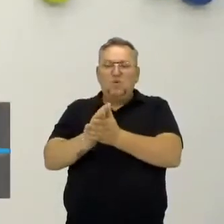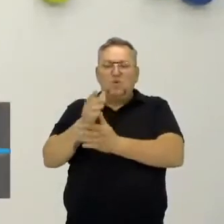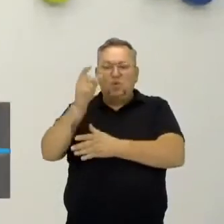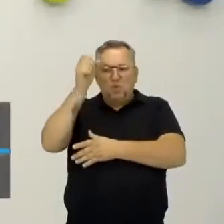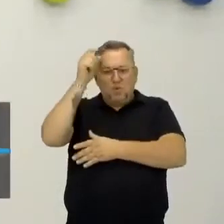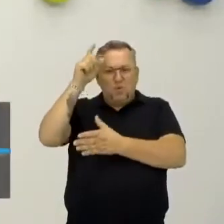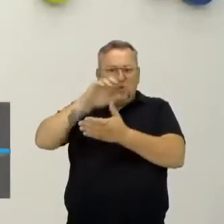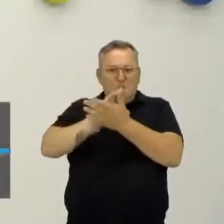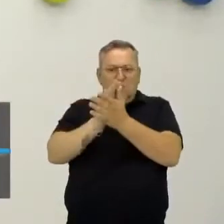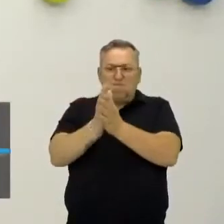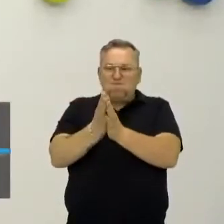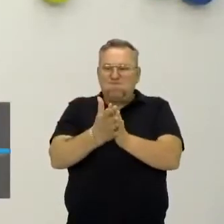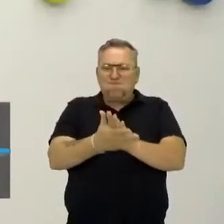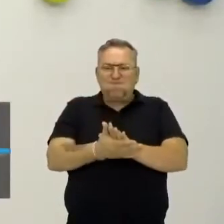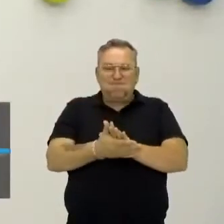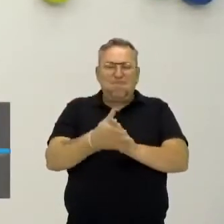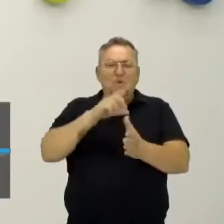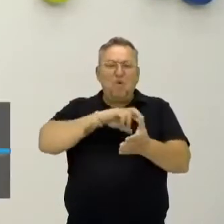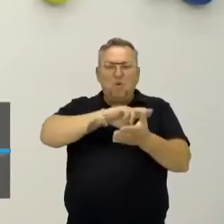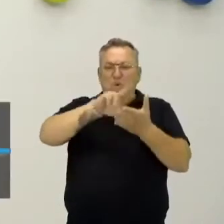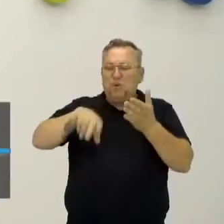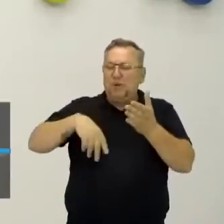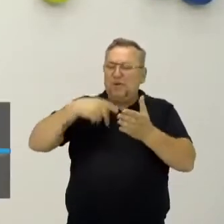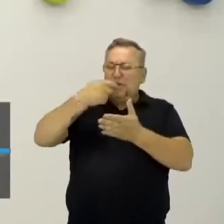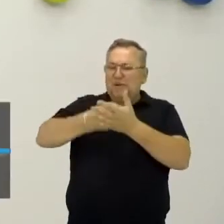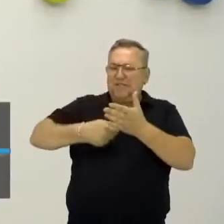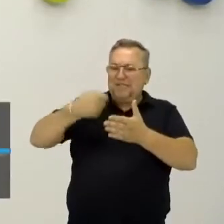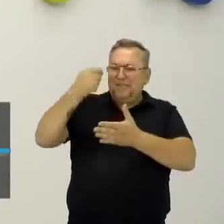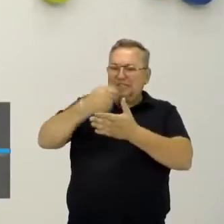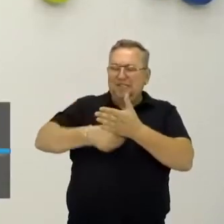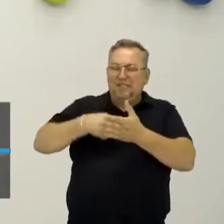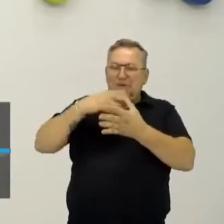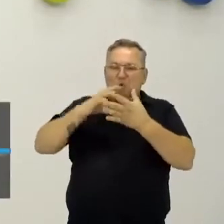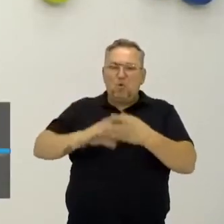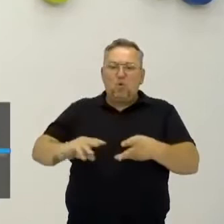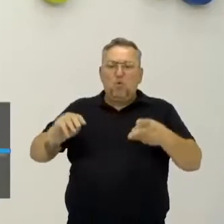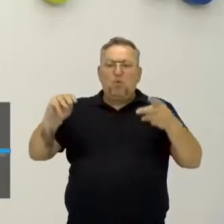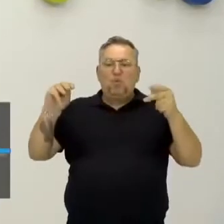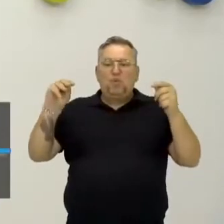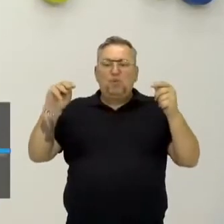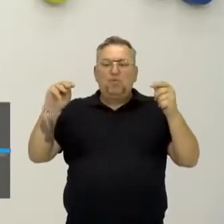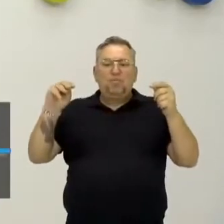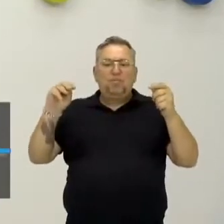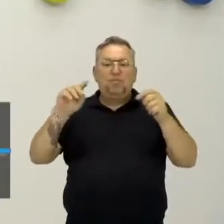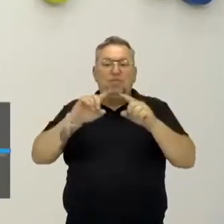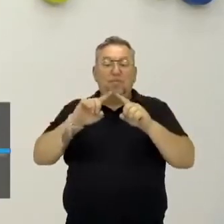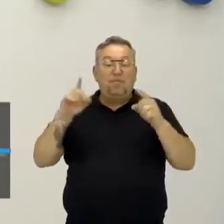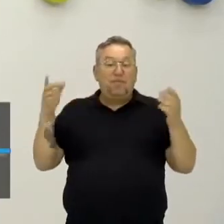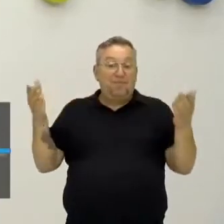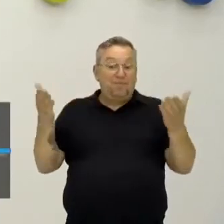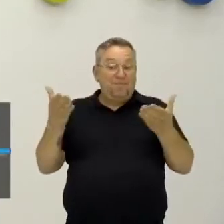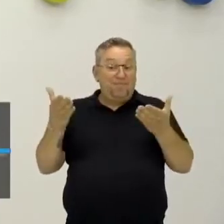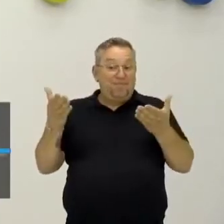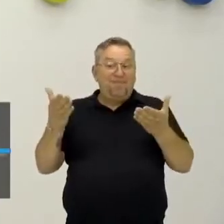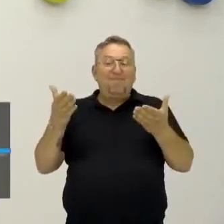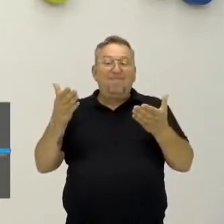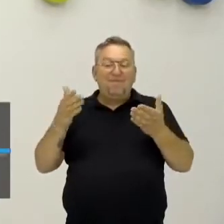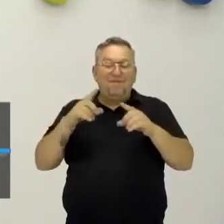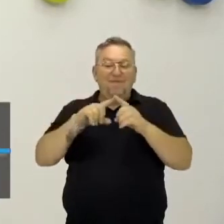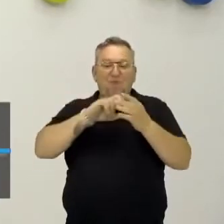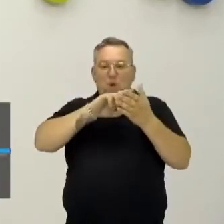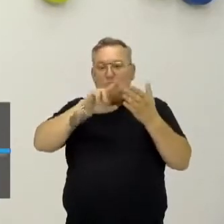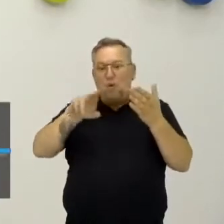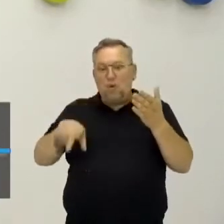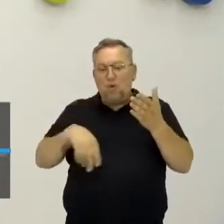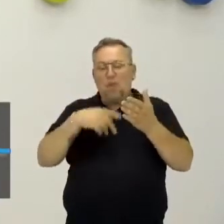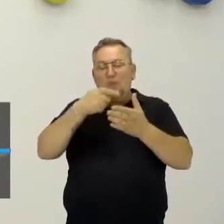diversas trajetórias, né, diversas lutas foram apagadas historicamente, mas hoje, graças a uma série